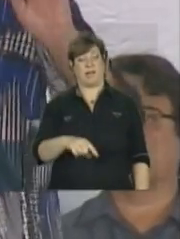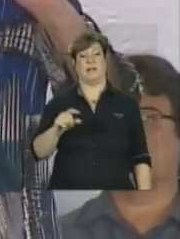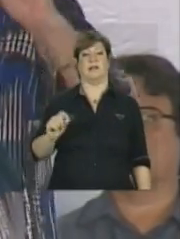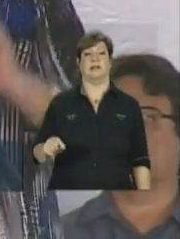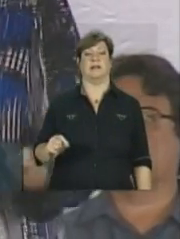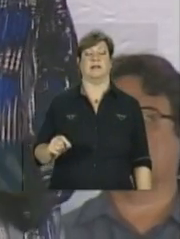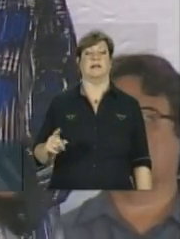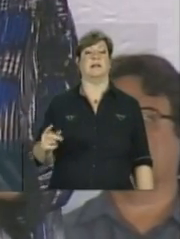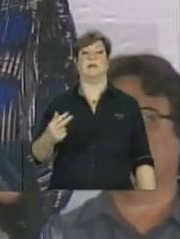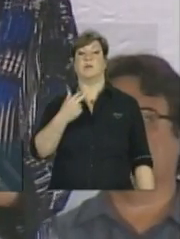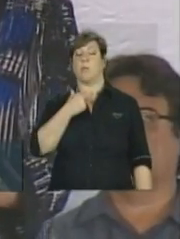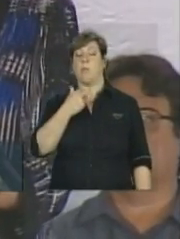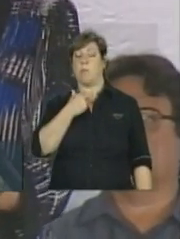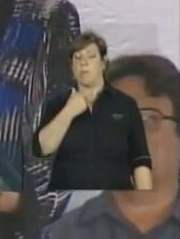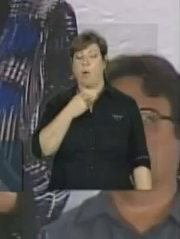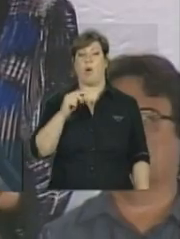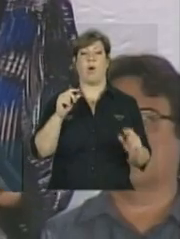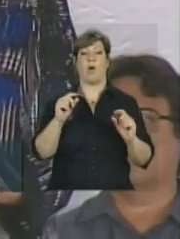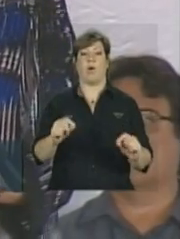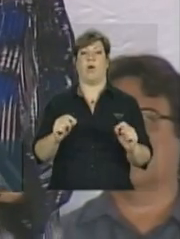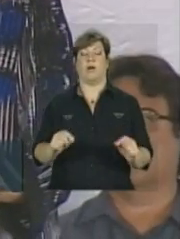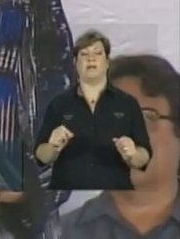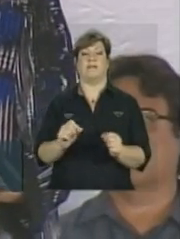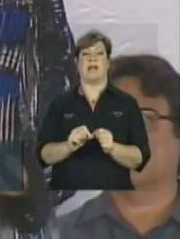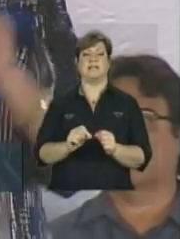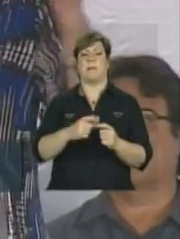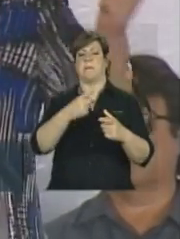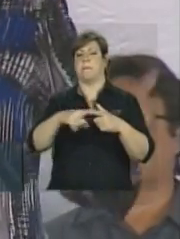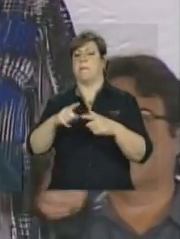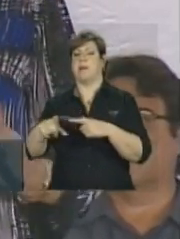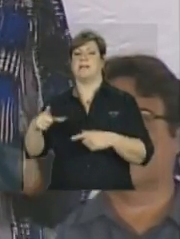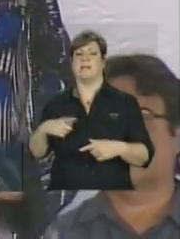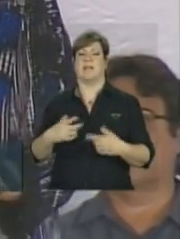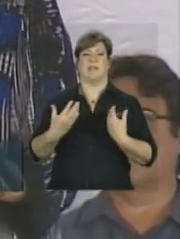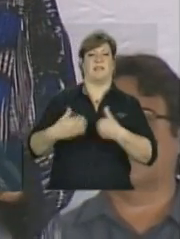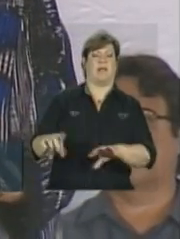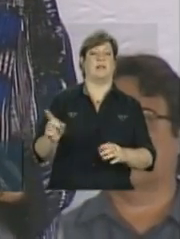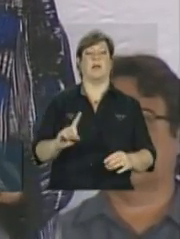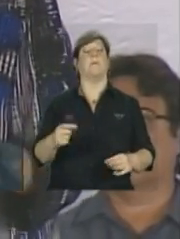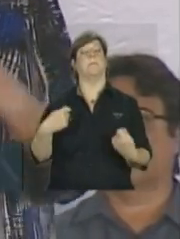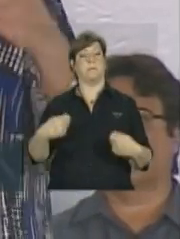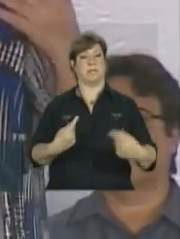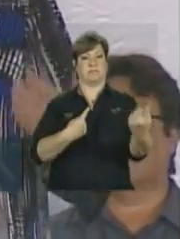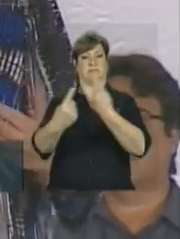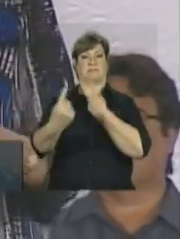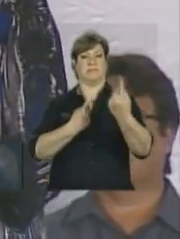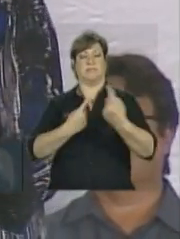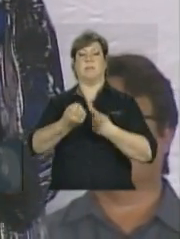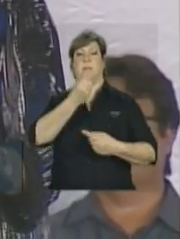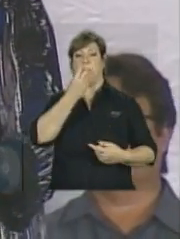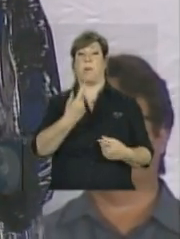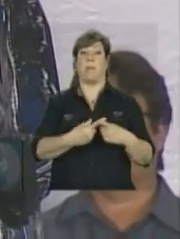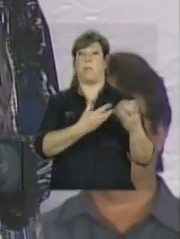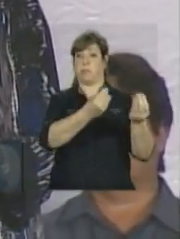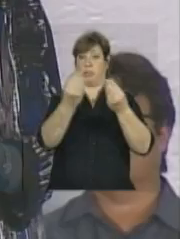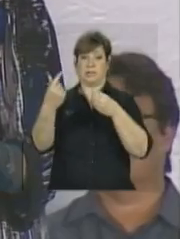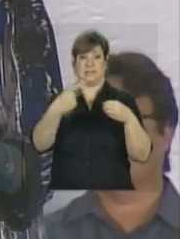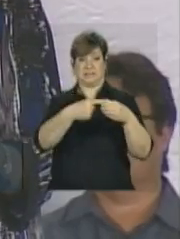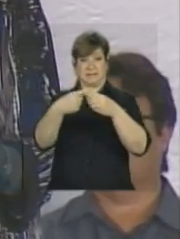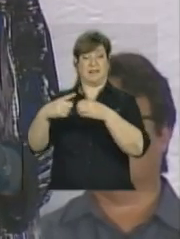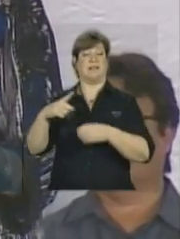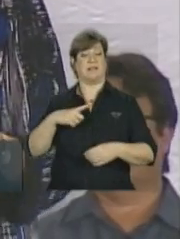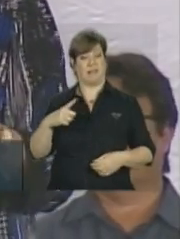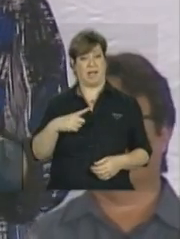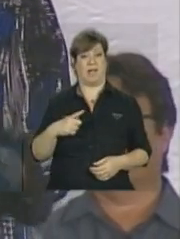sejam levadas a ter esses problemas de transporte coletivo que muitas cidades do Brasil